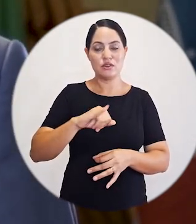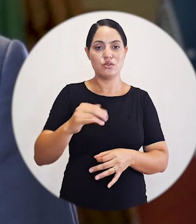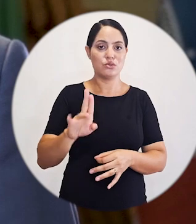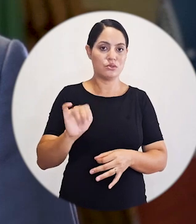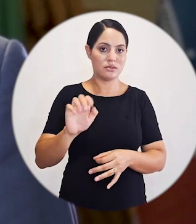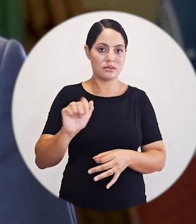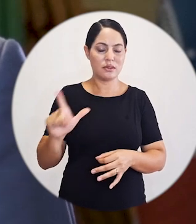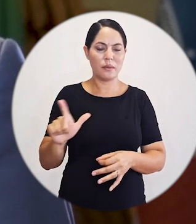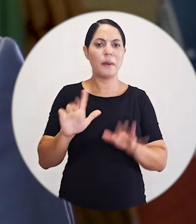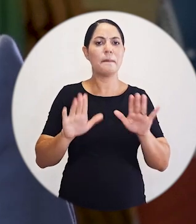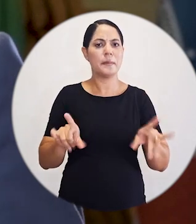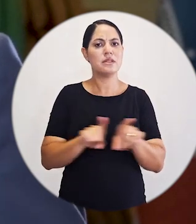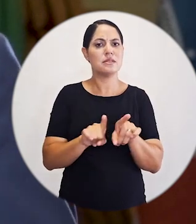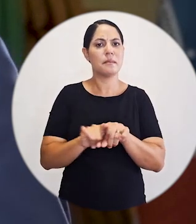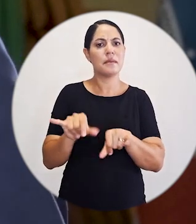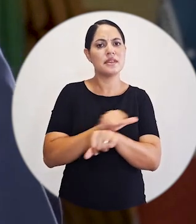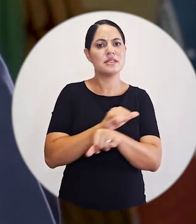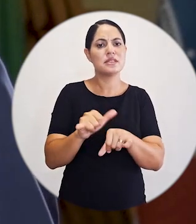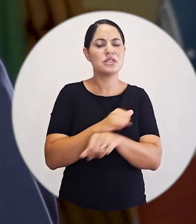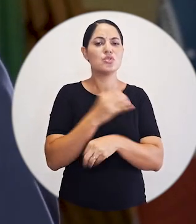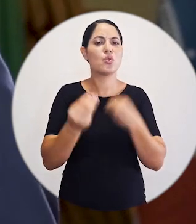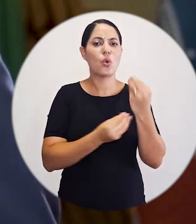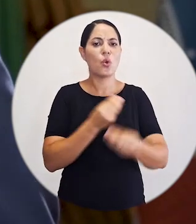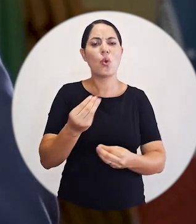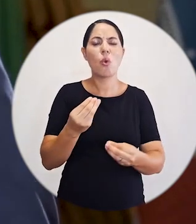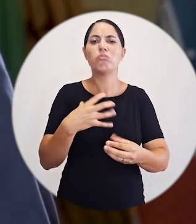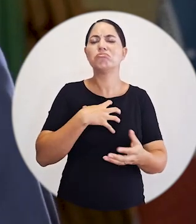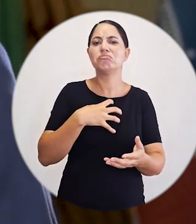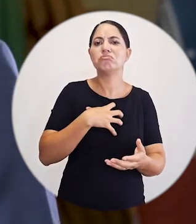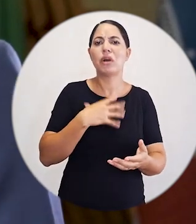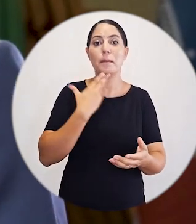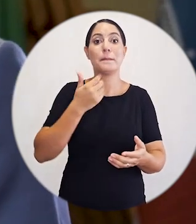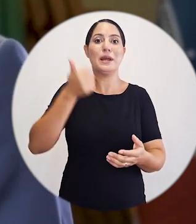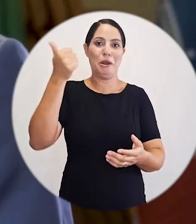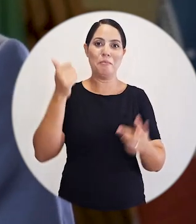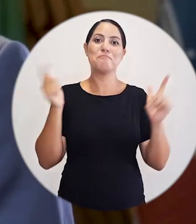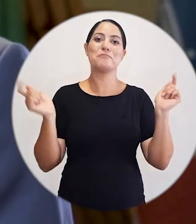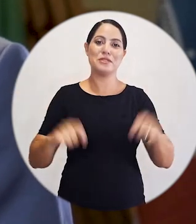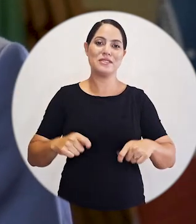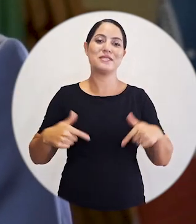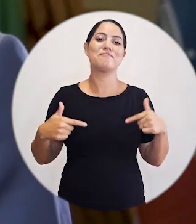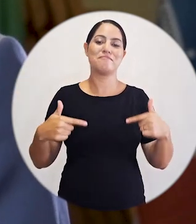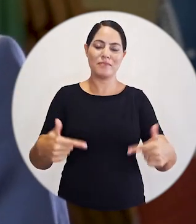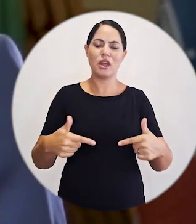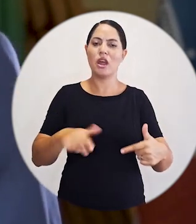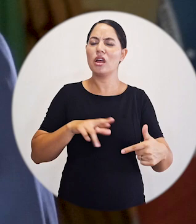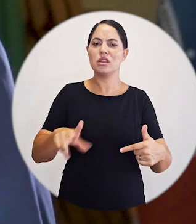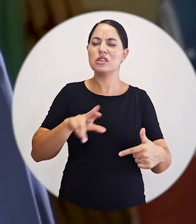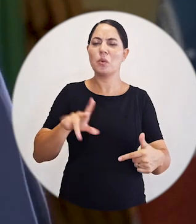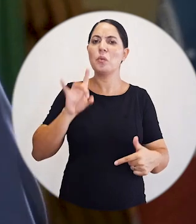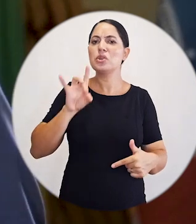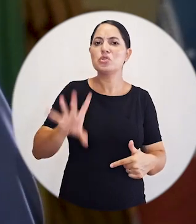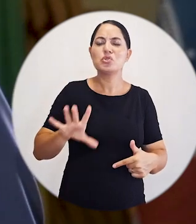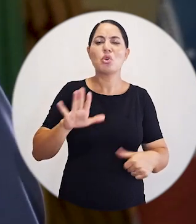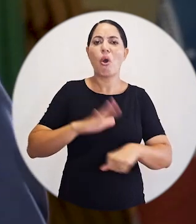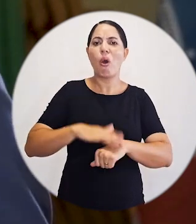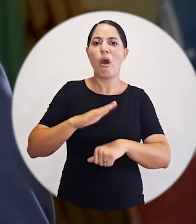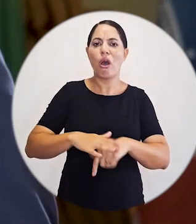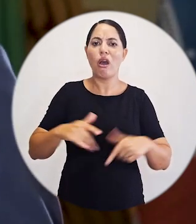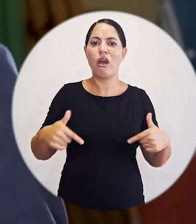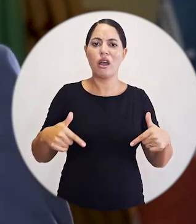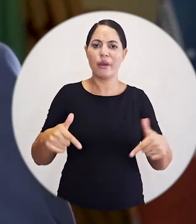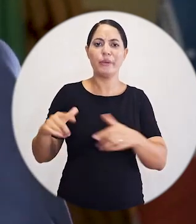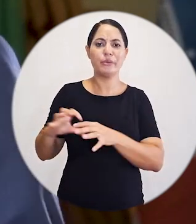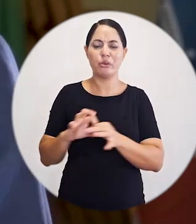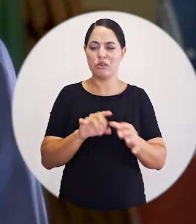como você pode filtrar da melhor forma uma atuação que não passe ao largo